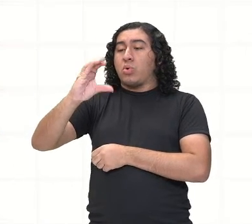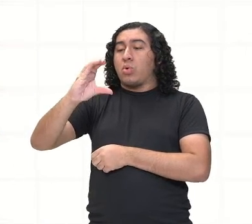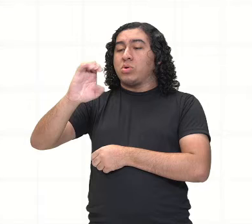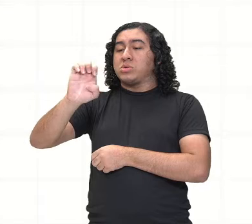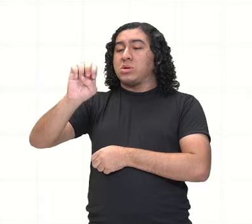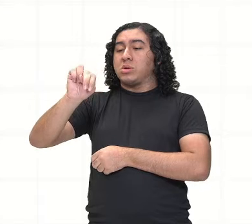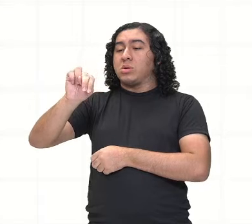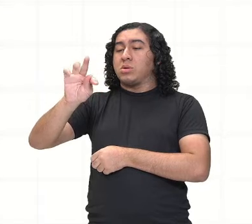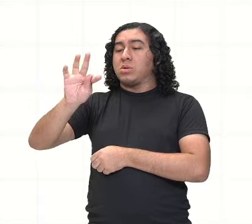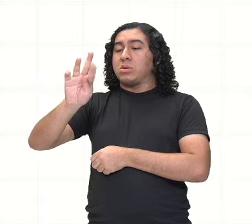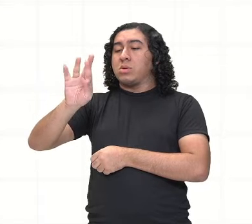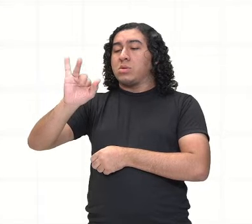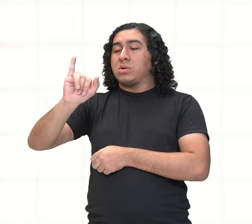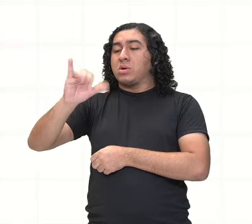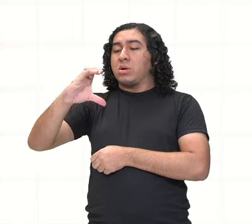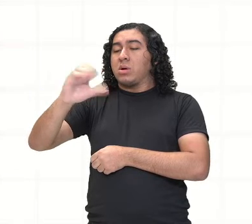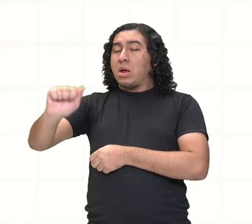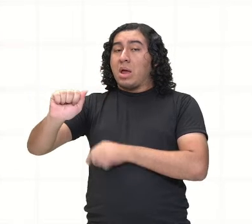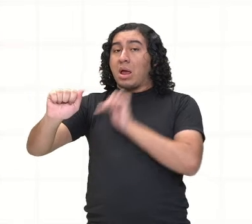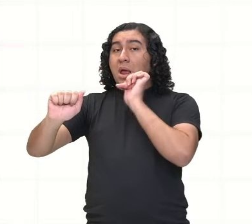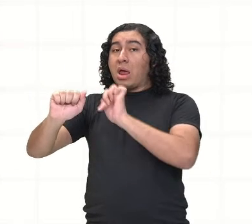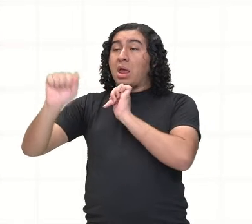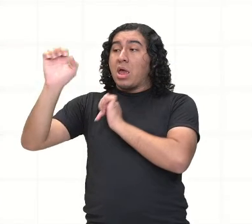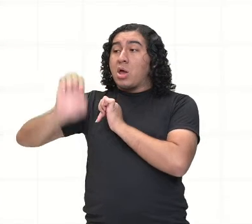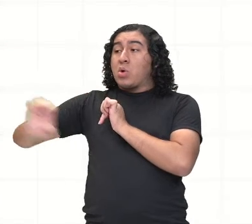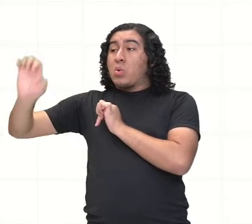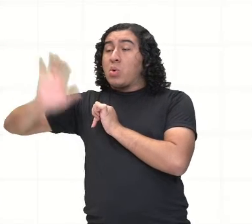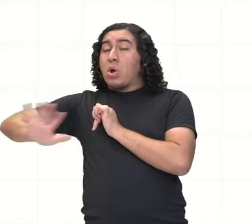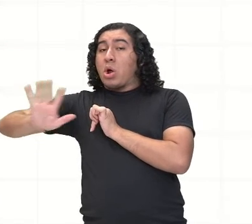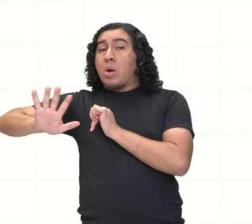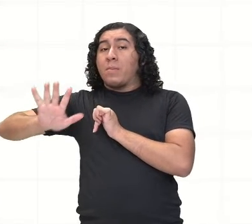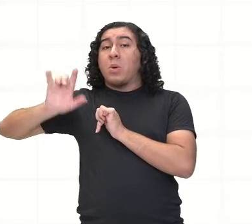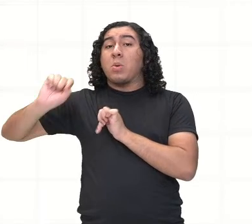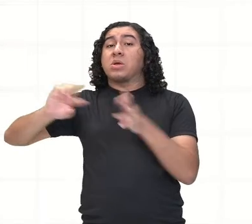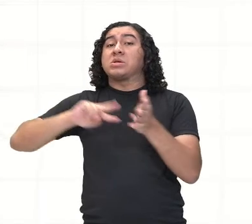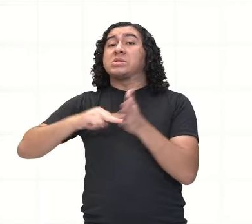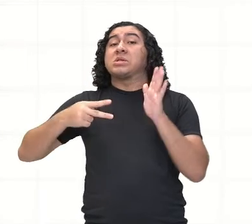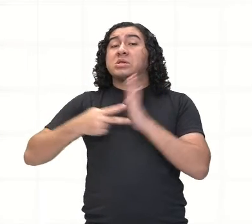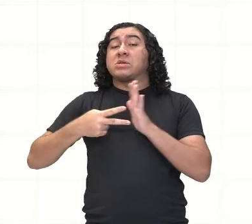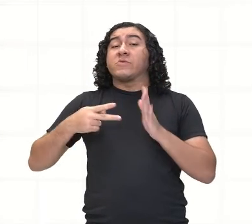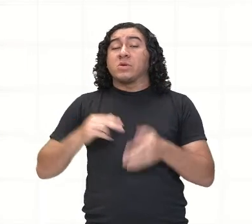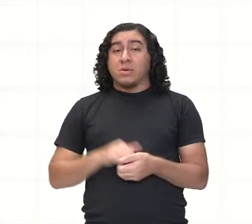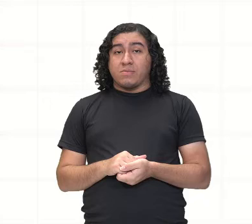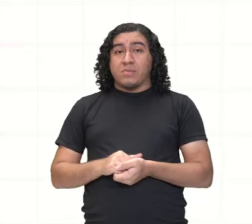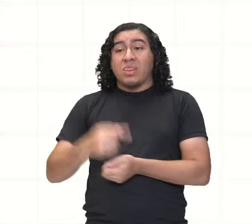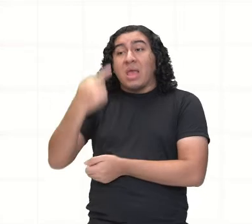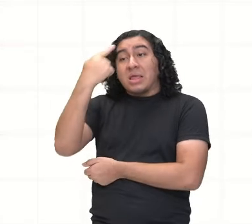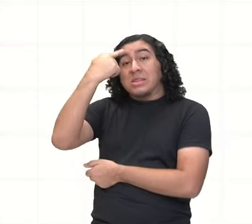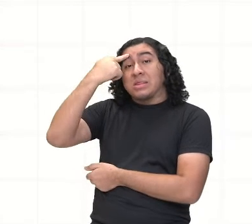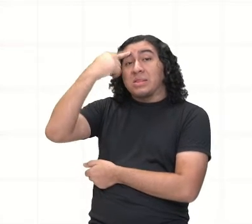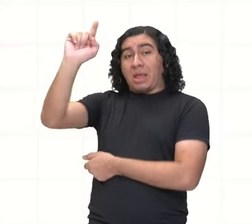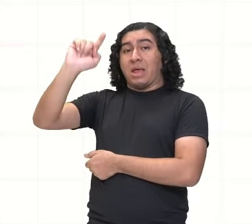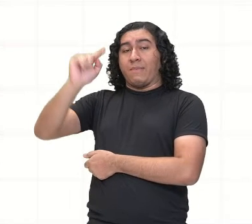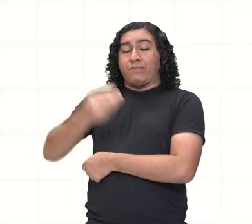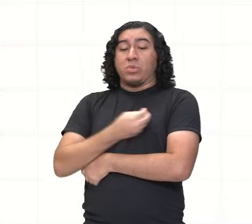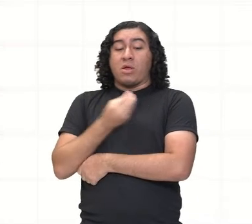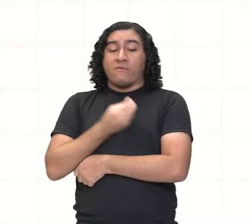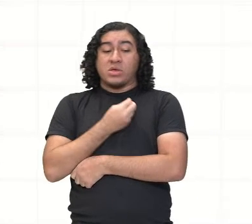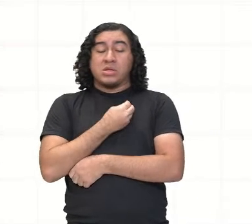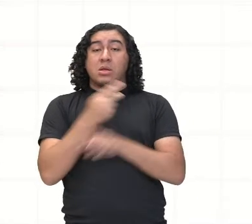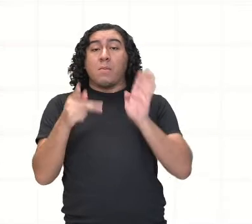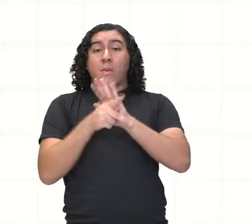O eurocentrismo é essa ideia de que a visão, o modo de vida do